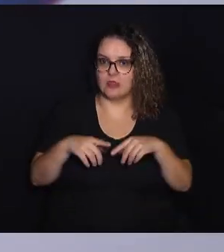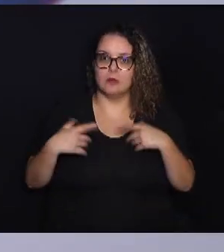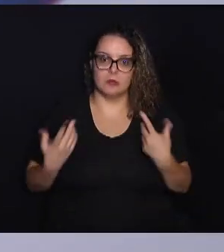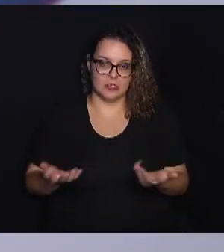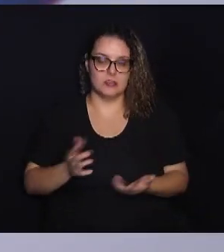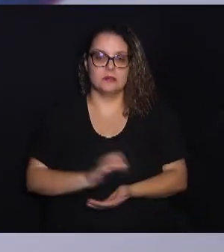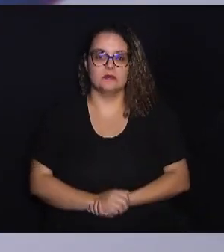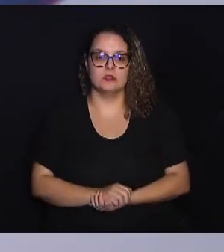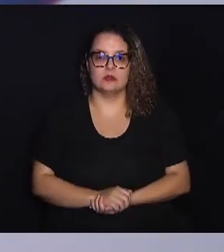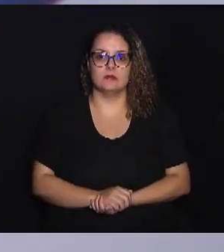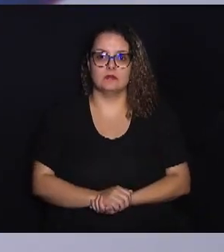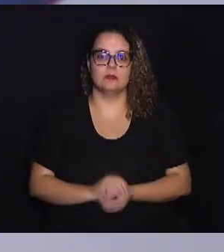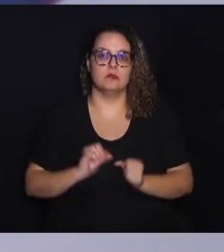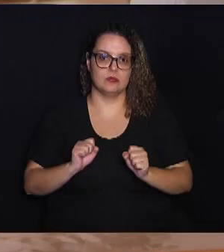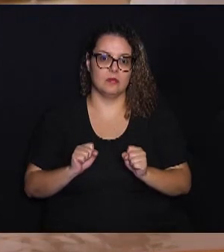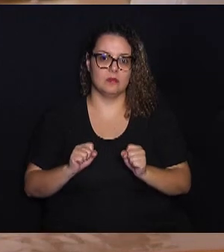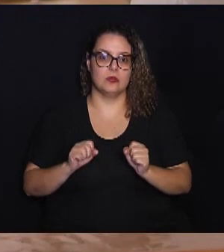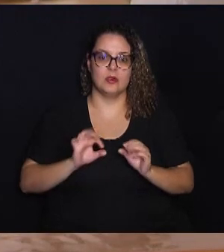Isso.